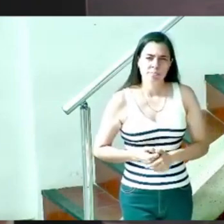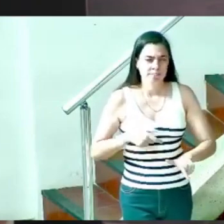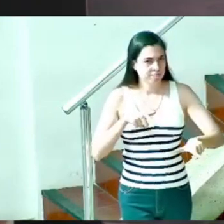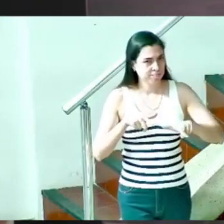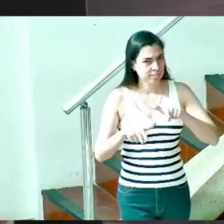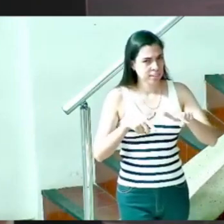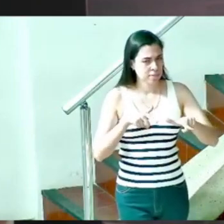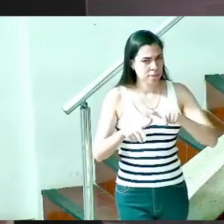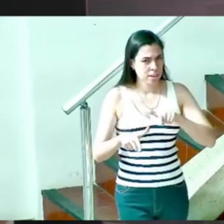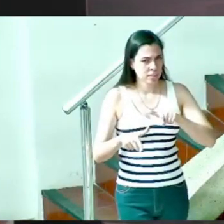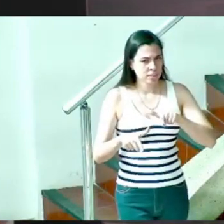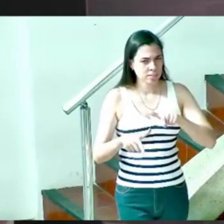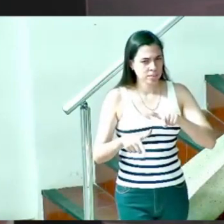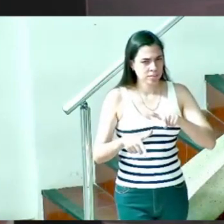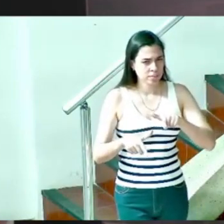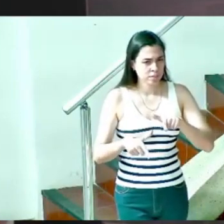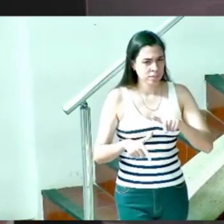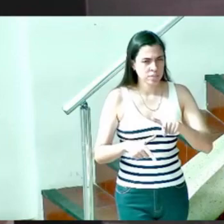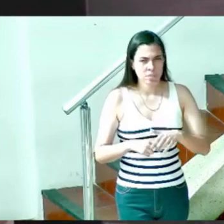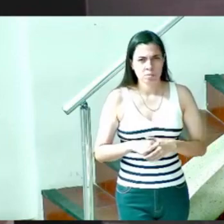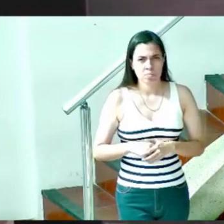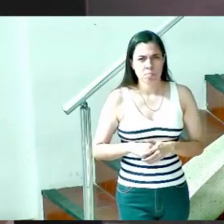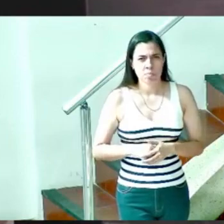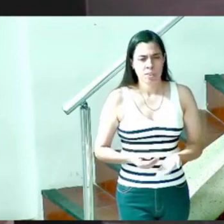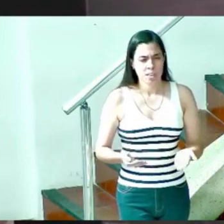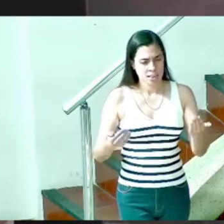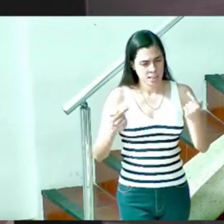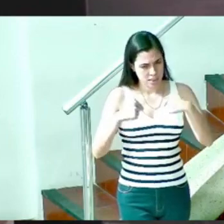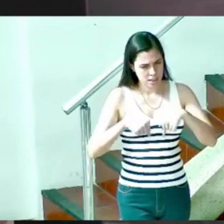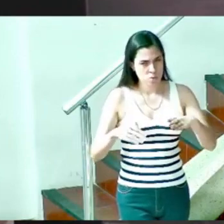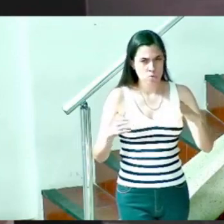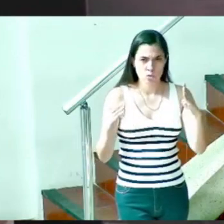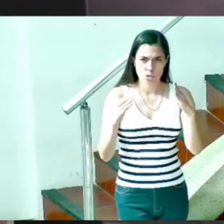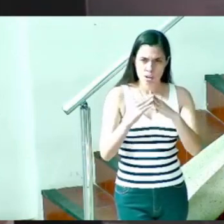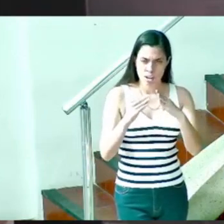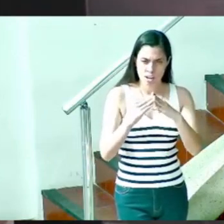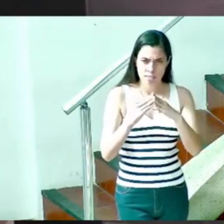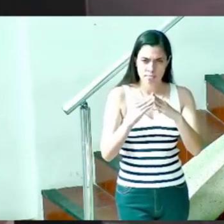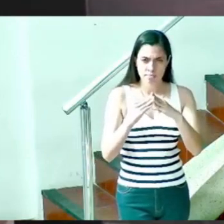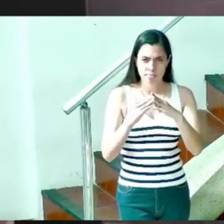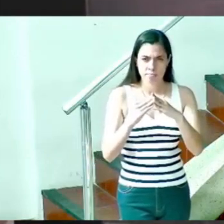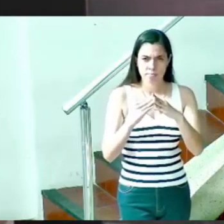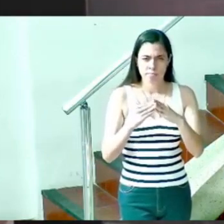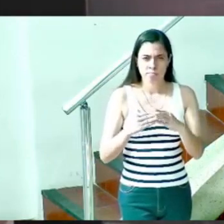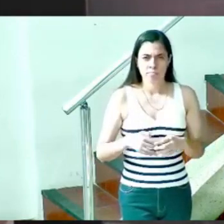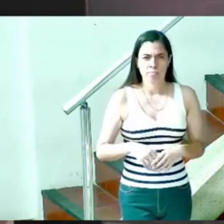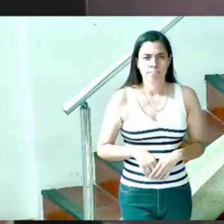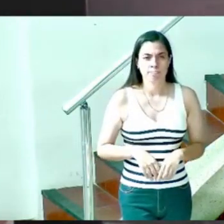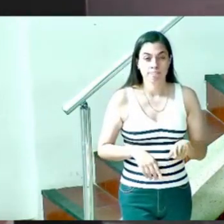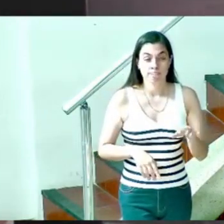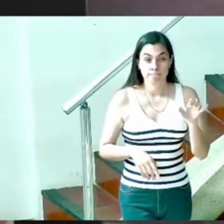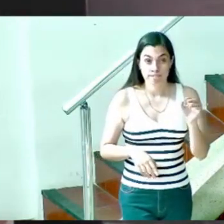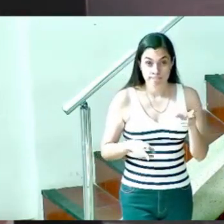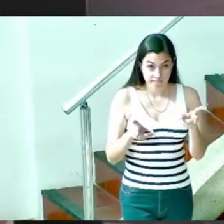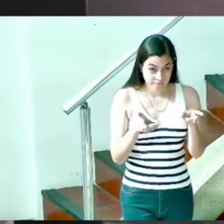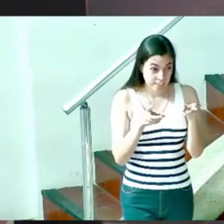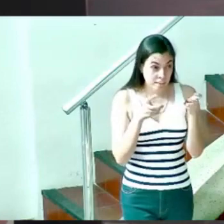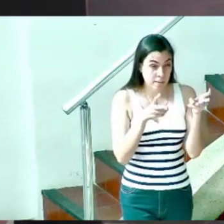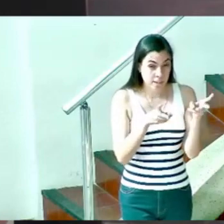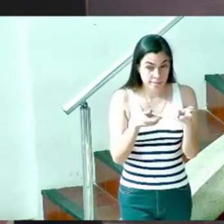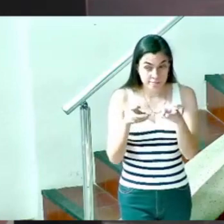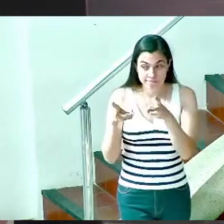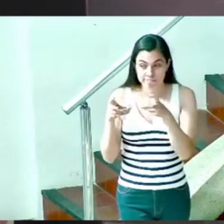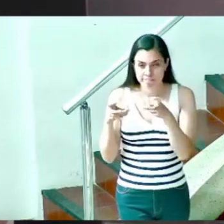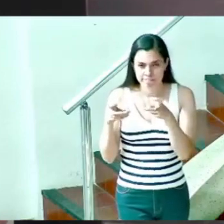trabalho e fora dele, nos seus negócios fora dele, em casa e fora de casa. E você verá o que significa